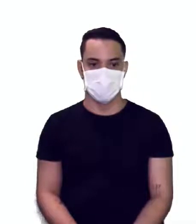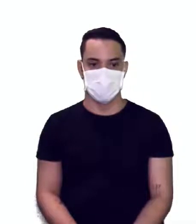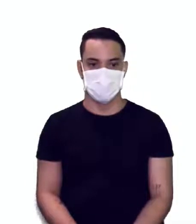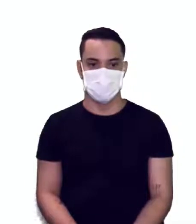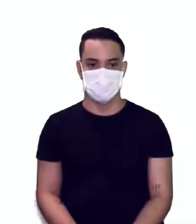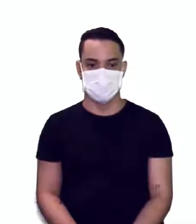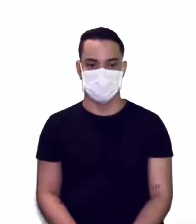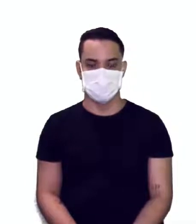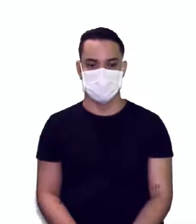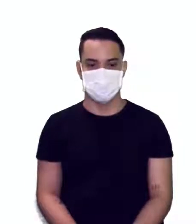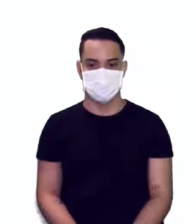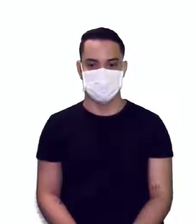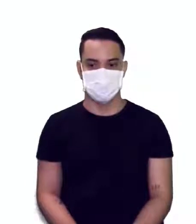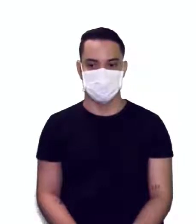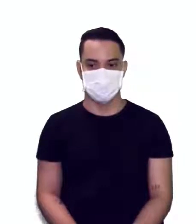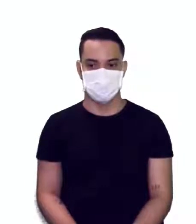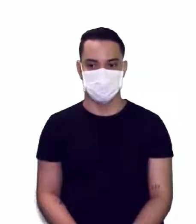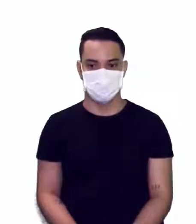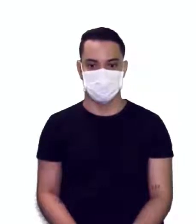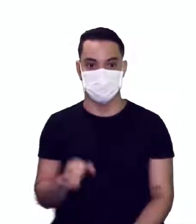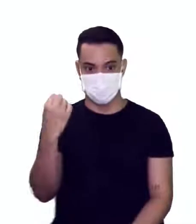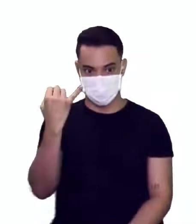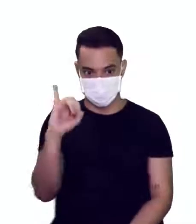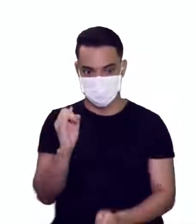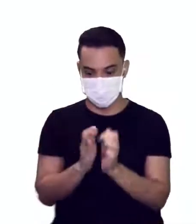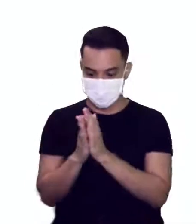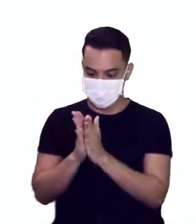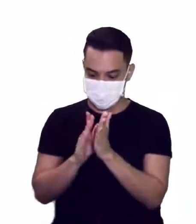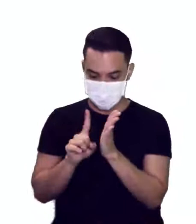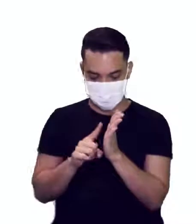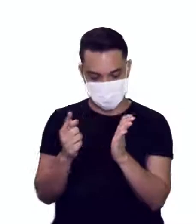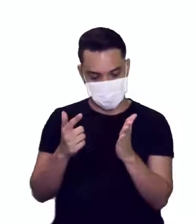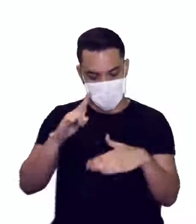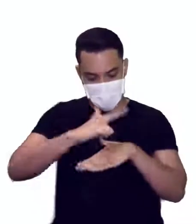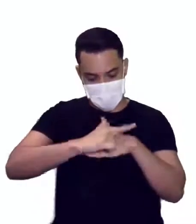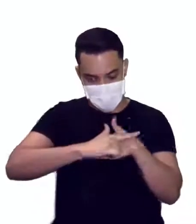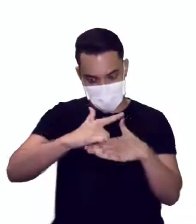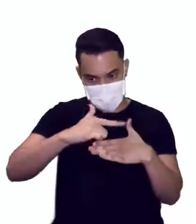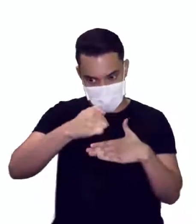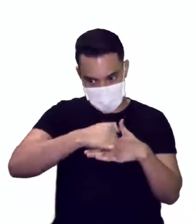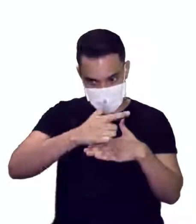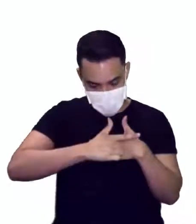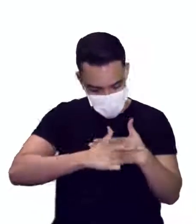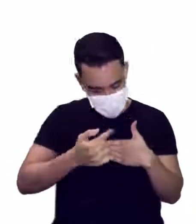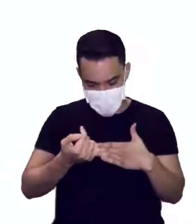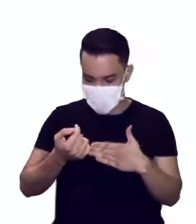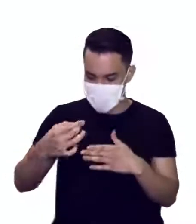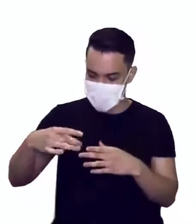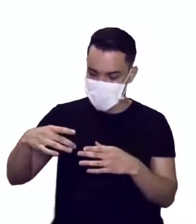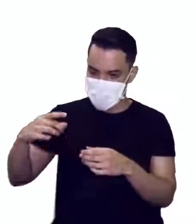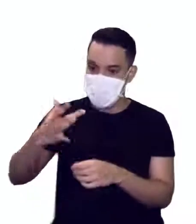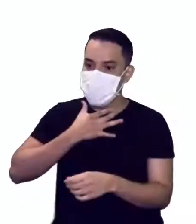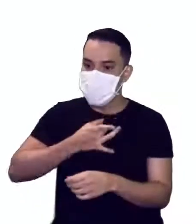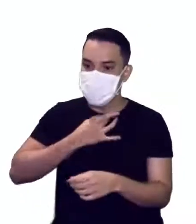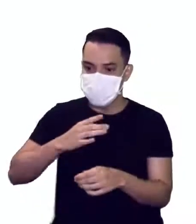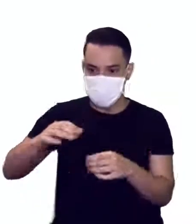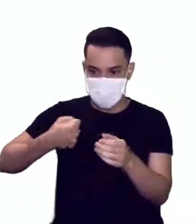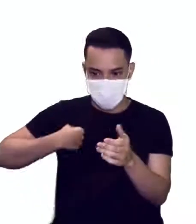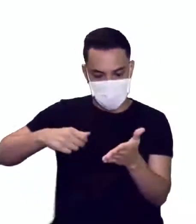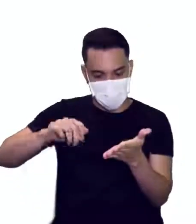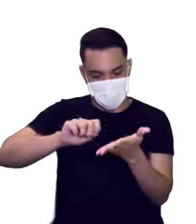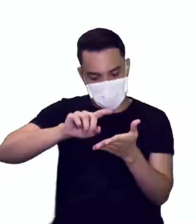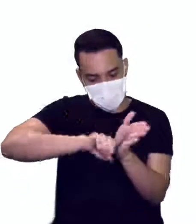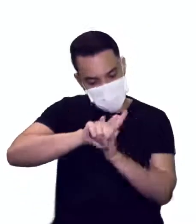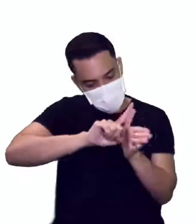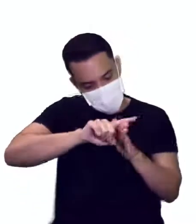Ó, vocês viram aqui que quando eu atrito ali o papel e o plástico, um tem mais facilidade para ganhar